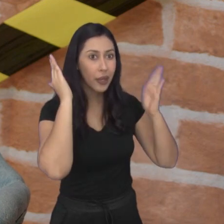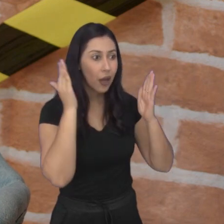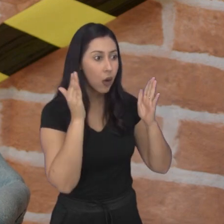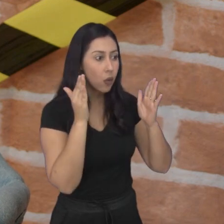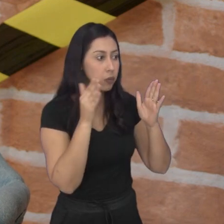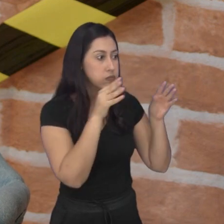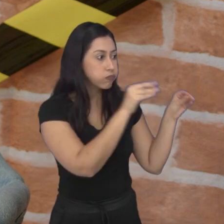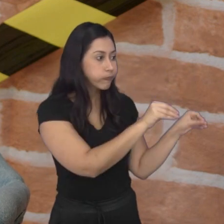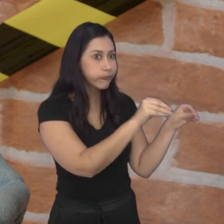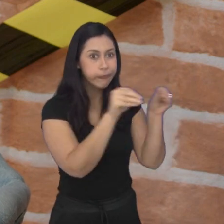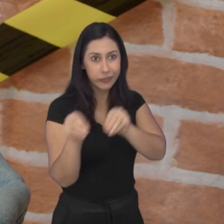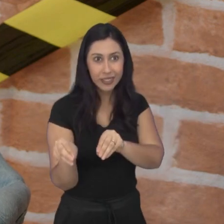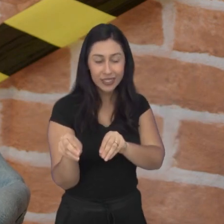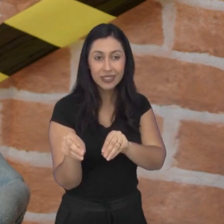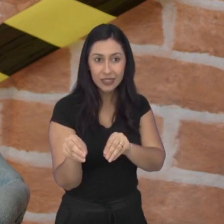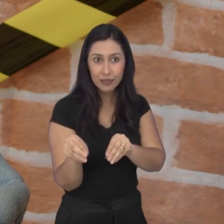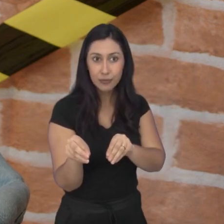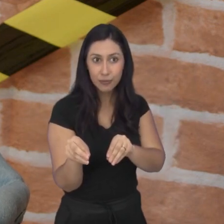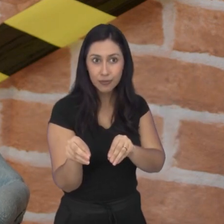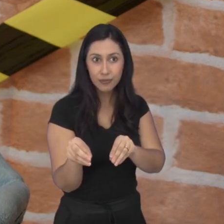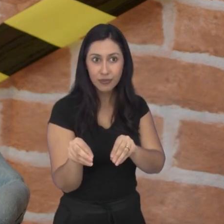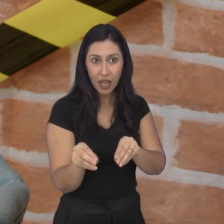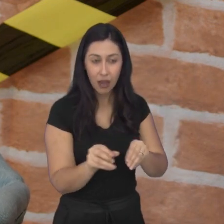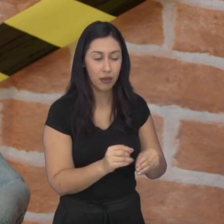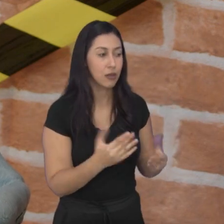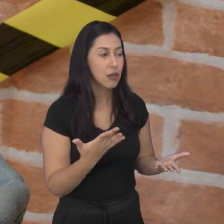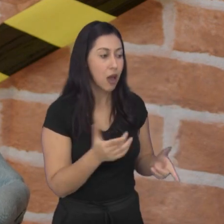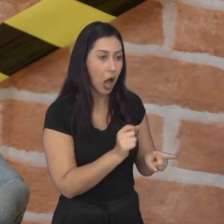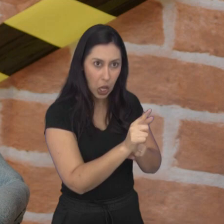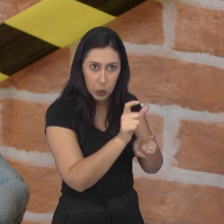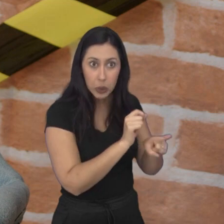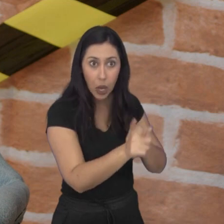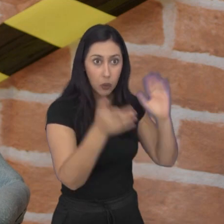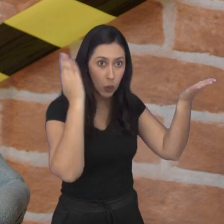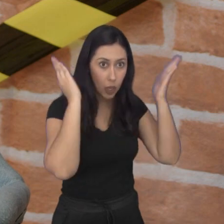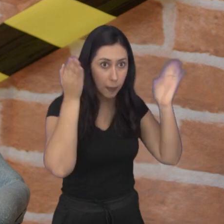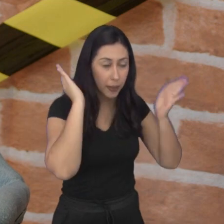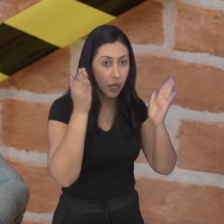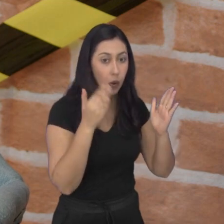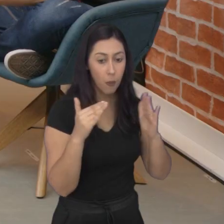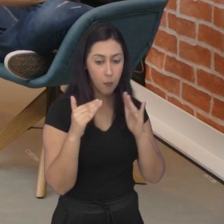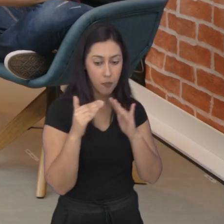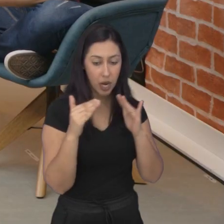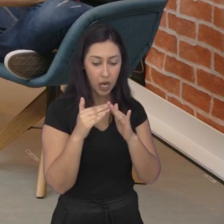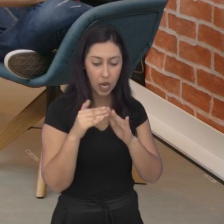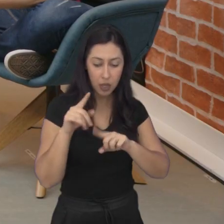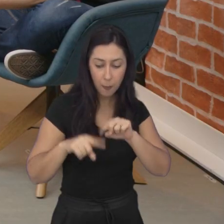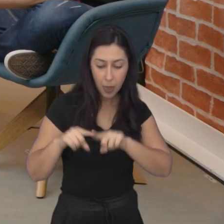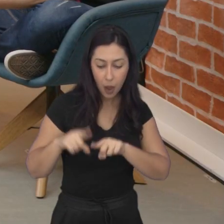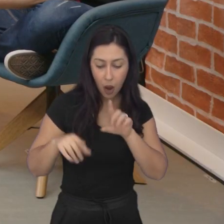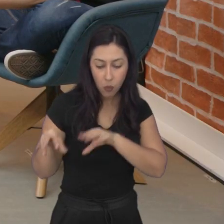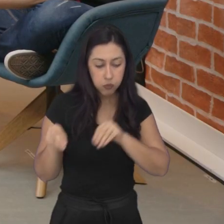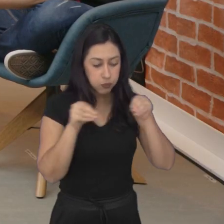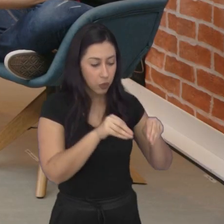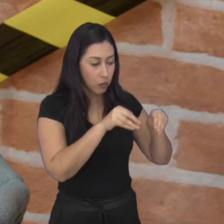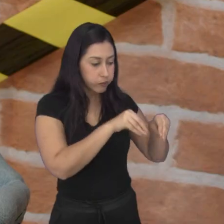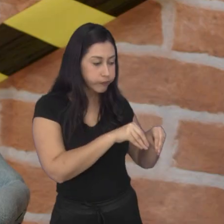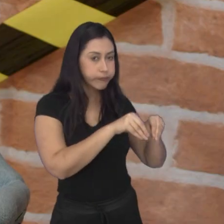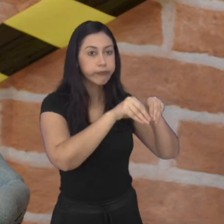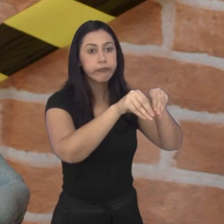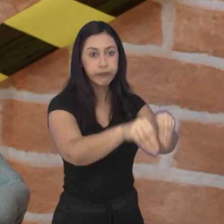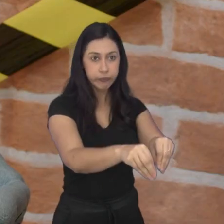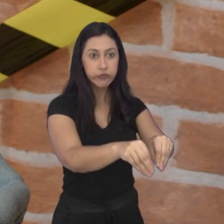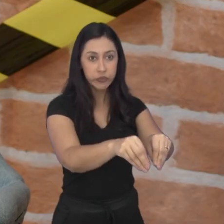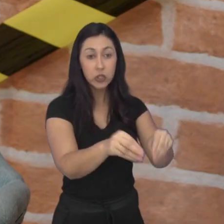trabalhei com fretes e mudanças, com carreto, serviço braçal durante 5 anos. Olha. Com o meu pai. A gente trabalhou muito tempo